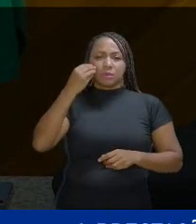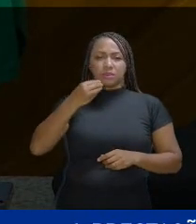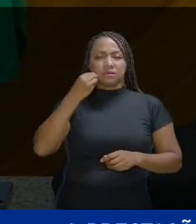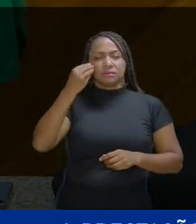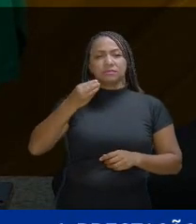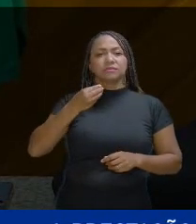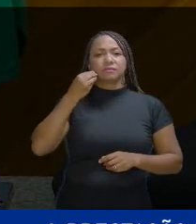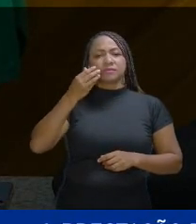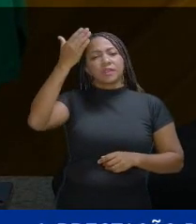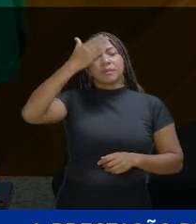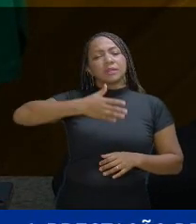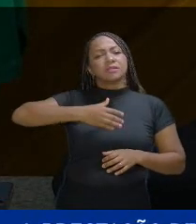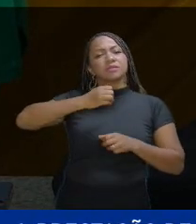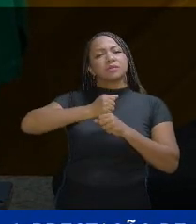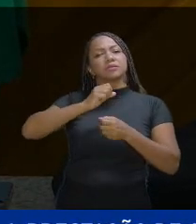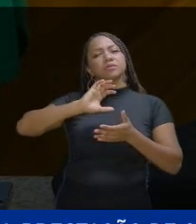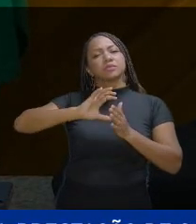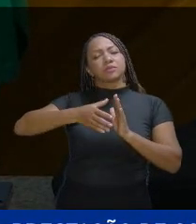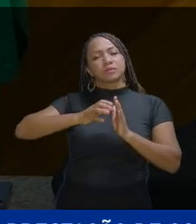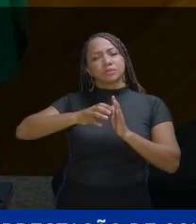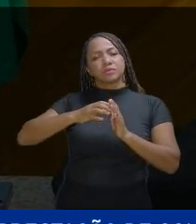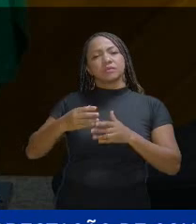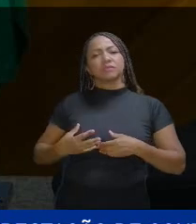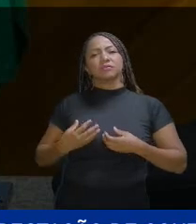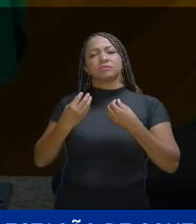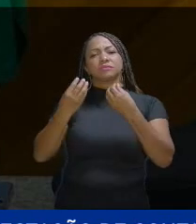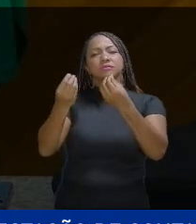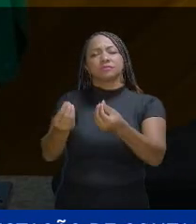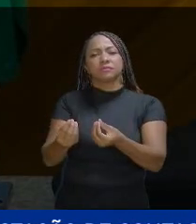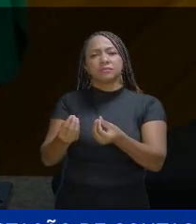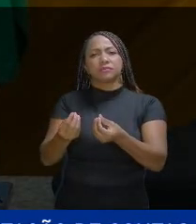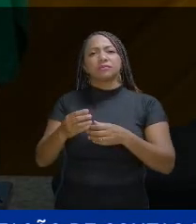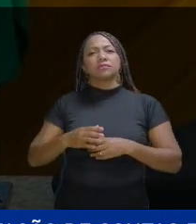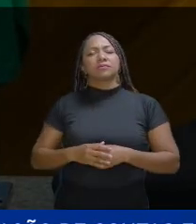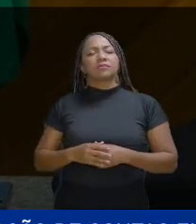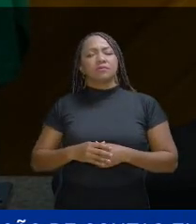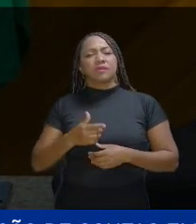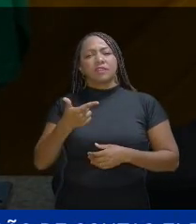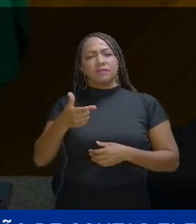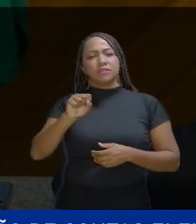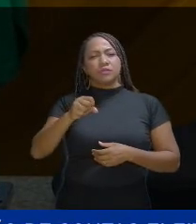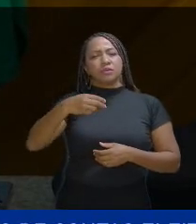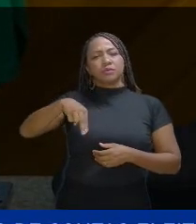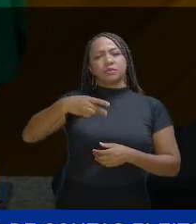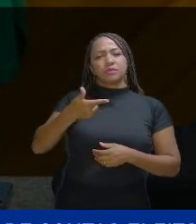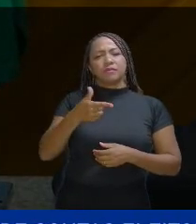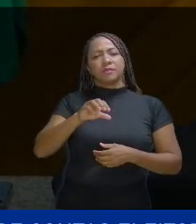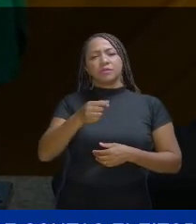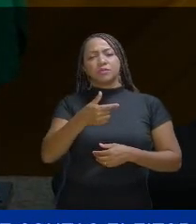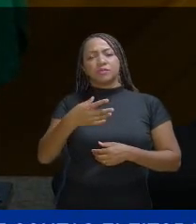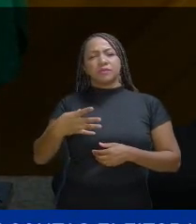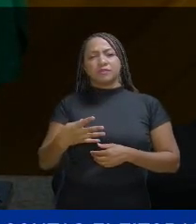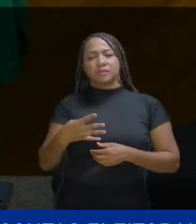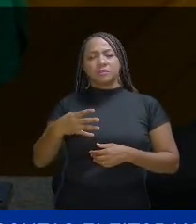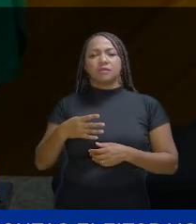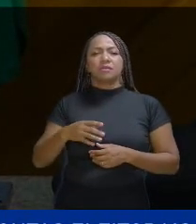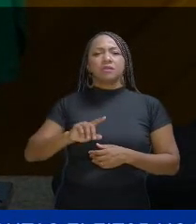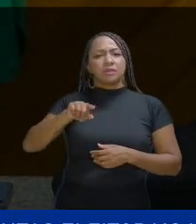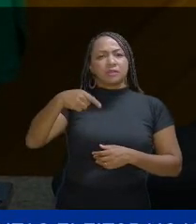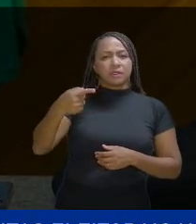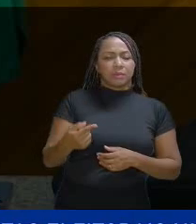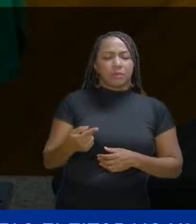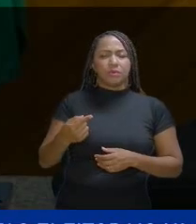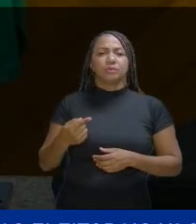cortiços laterais, prestação olhos de contas amendoados do castanhos partido foi escuros, óculos de entregue armação no- escura, em nariz 28 de afilado, barba novembro de escanoada, 2024, curta, castanho isto escuro é, e traje de toga preta.